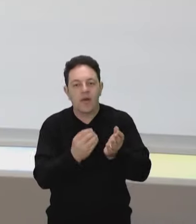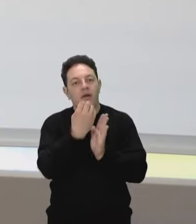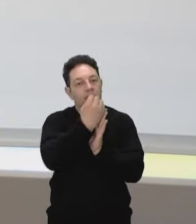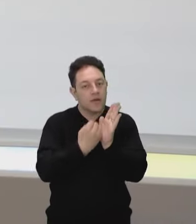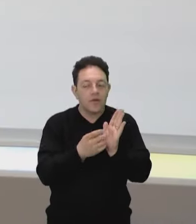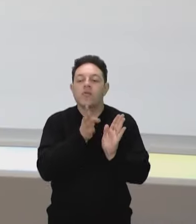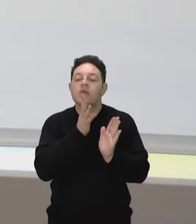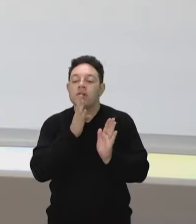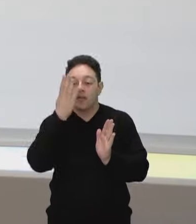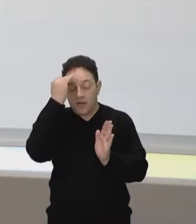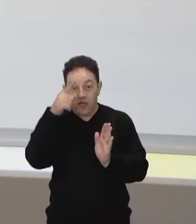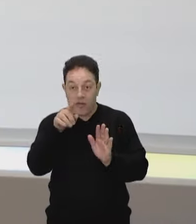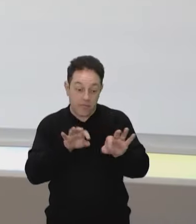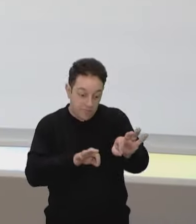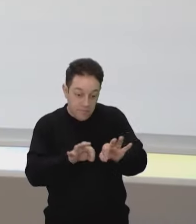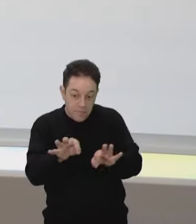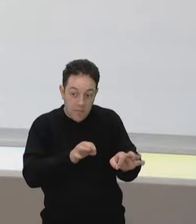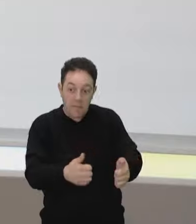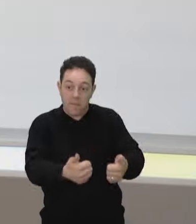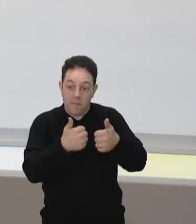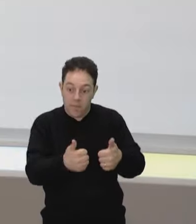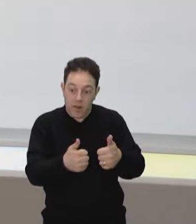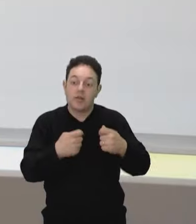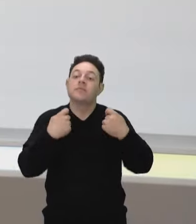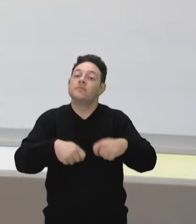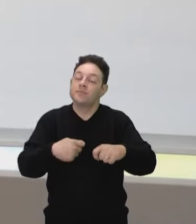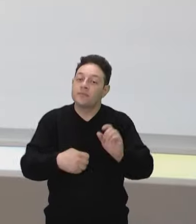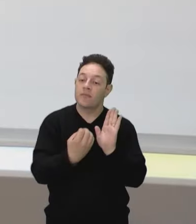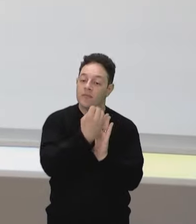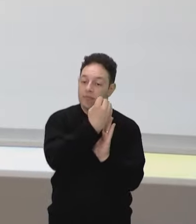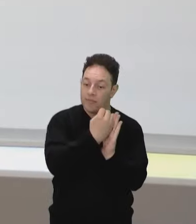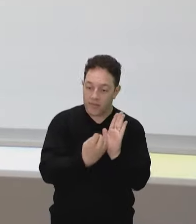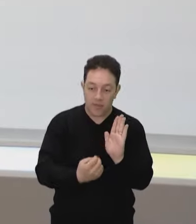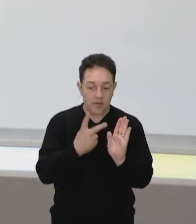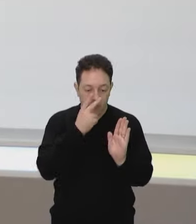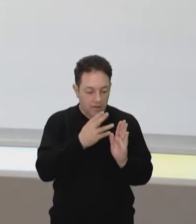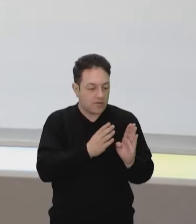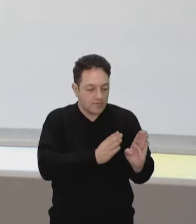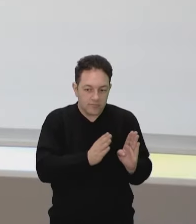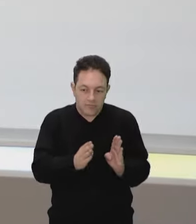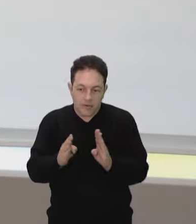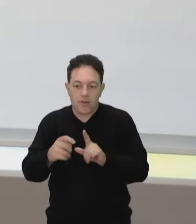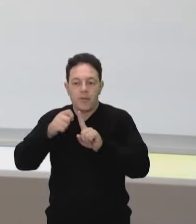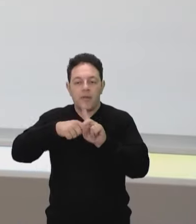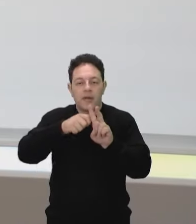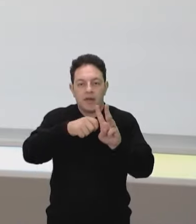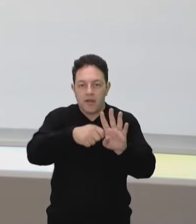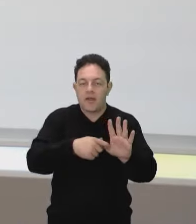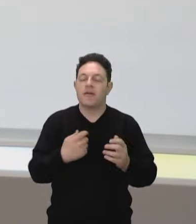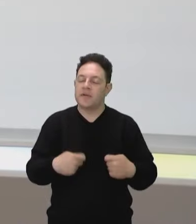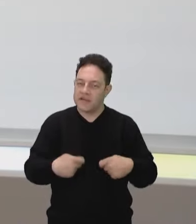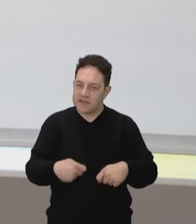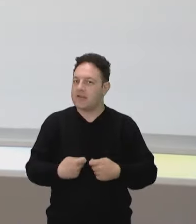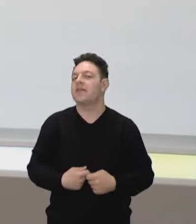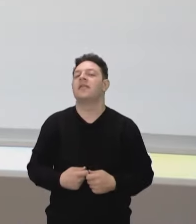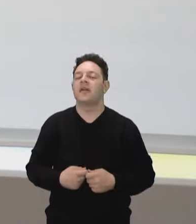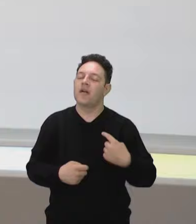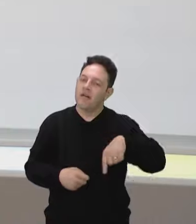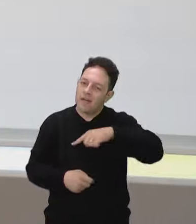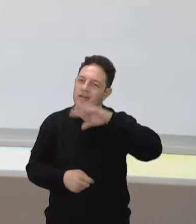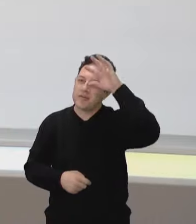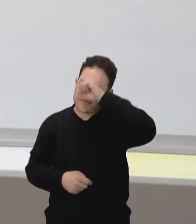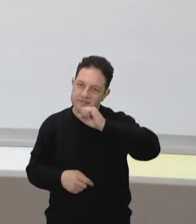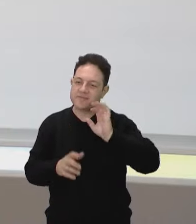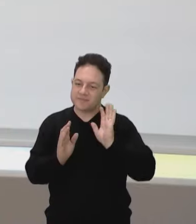para você ter um bom planejamento, você tem que ter esse orçamento subdividido aí mensalmente. Então, nós aprendemos